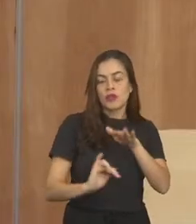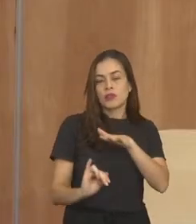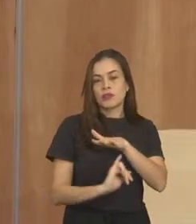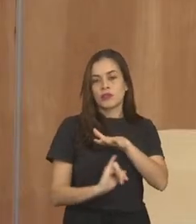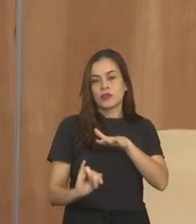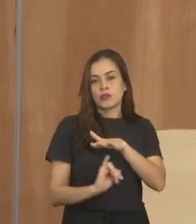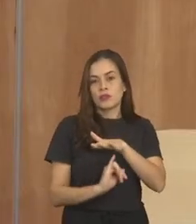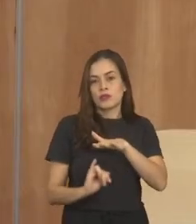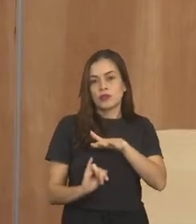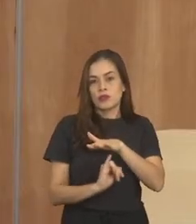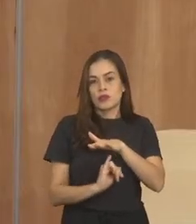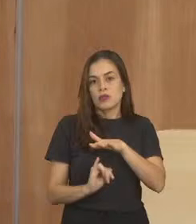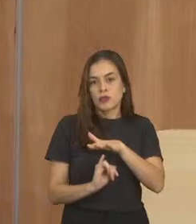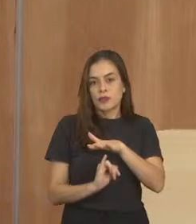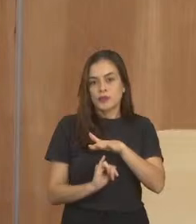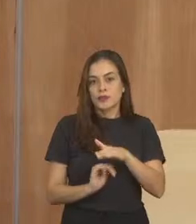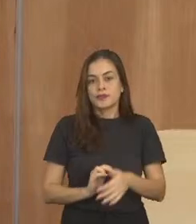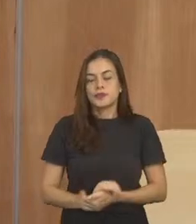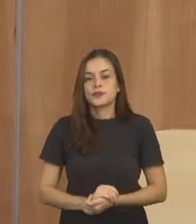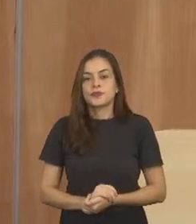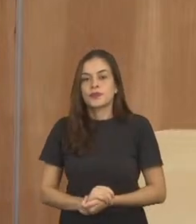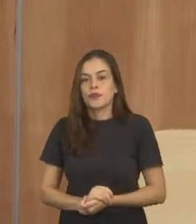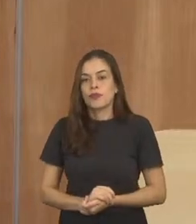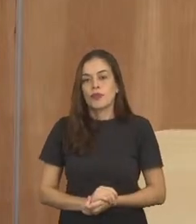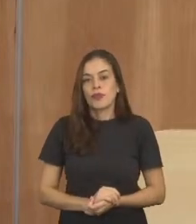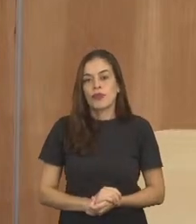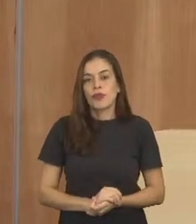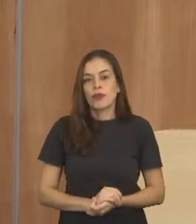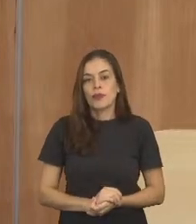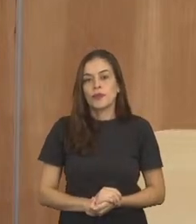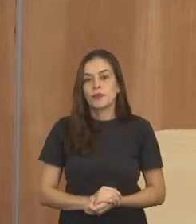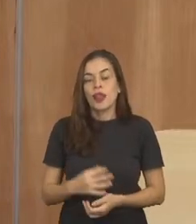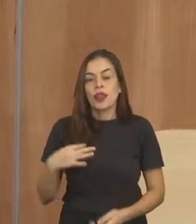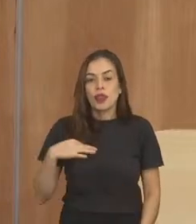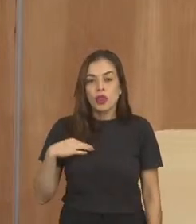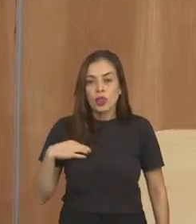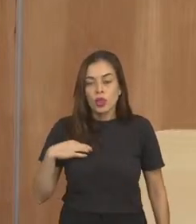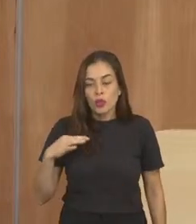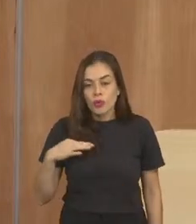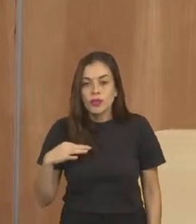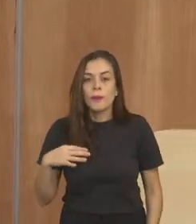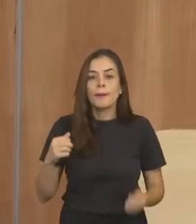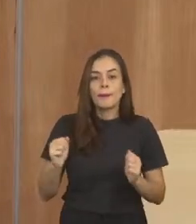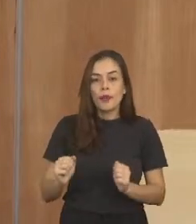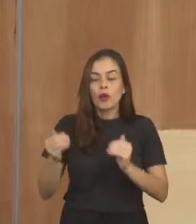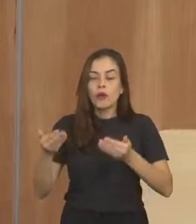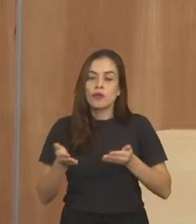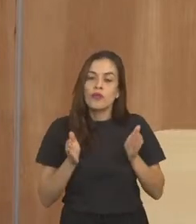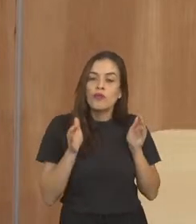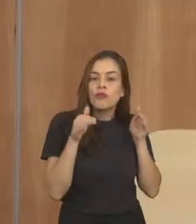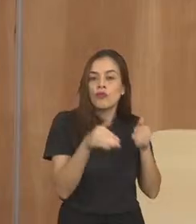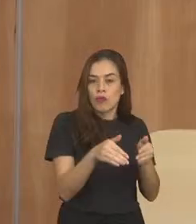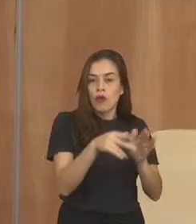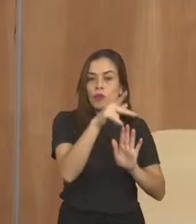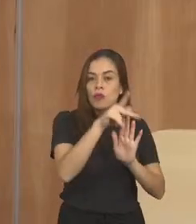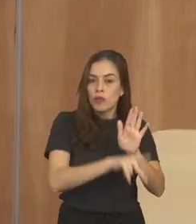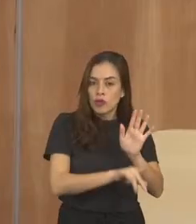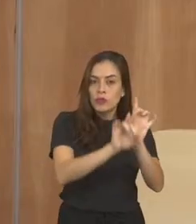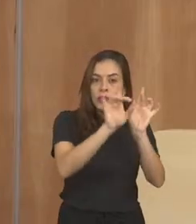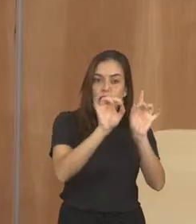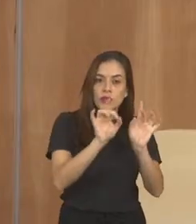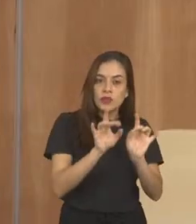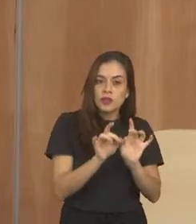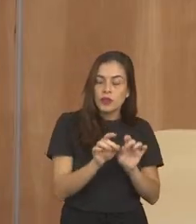que são filantrópicas. A doação poderá ser direcionada para um projeto específico,